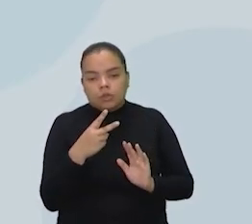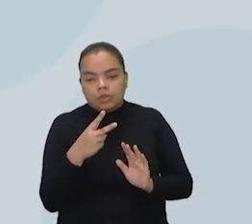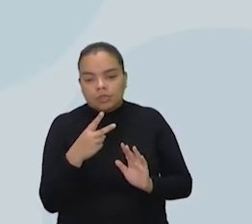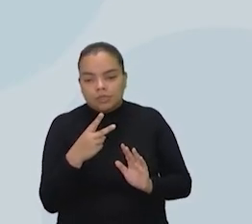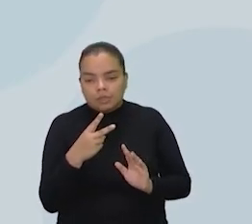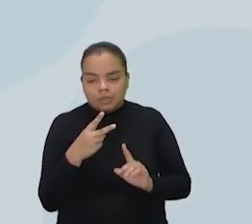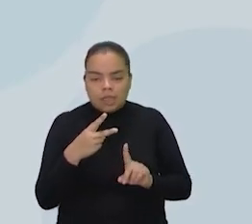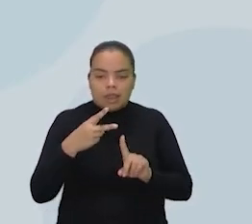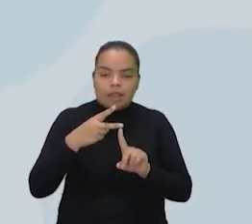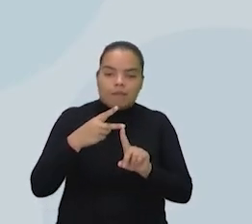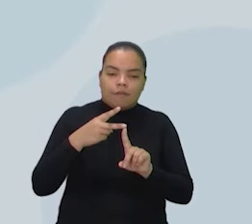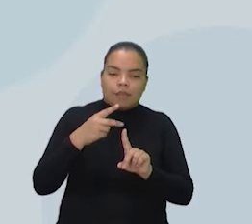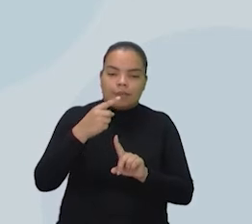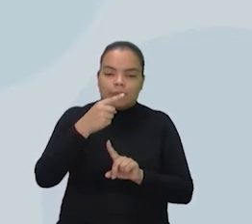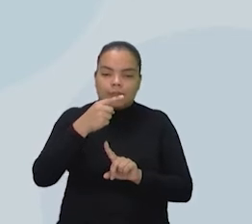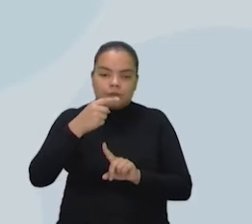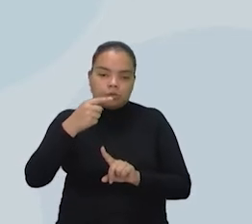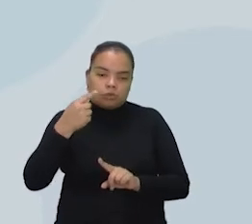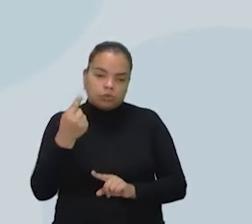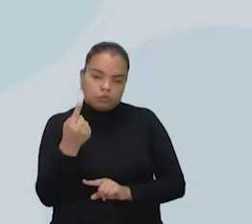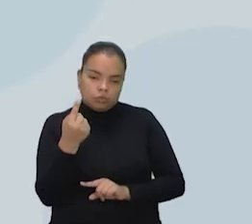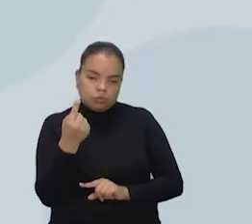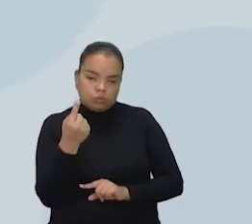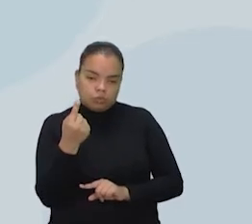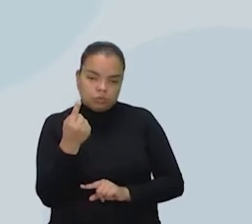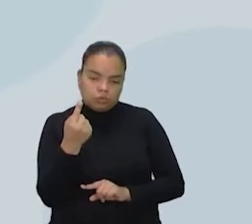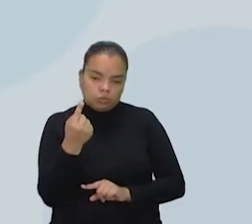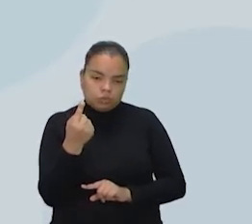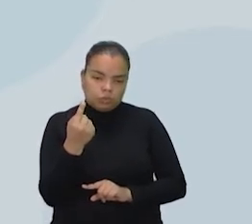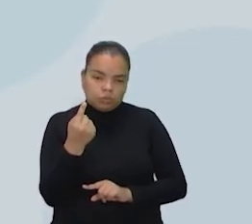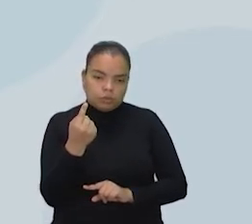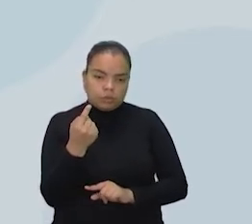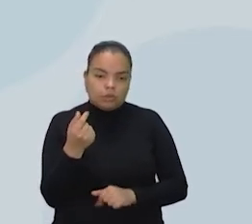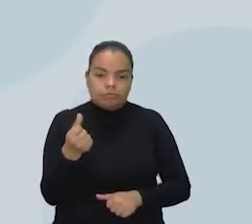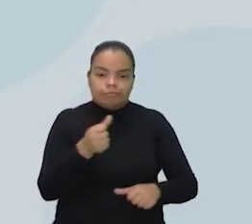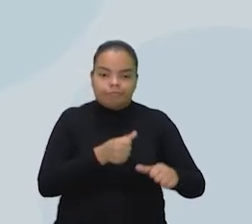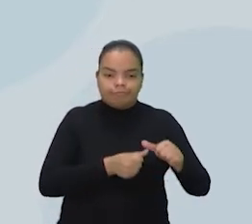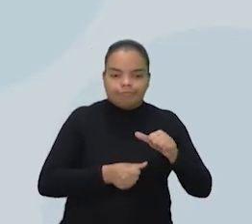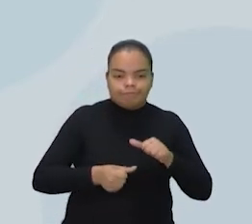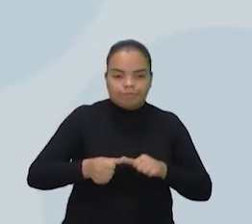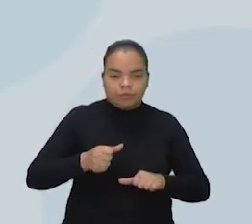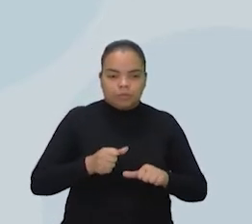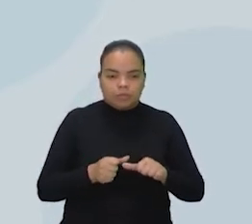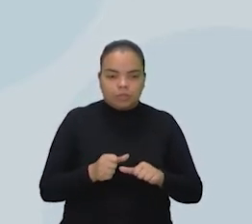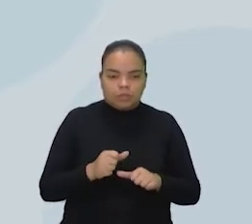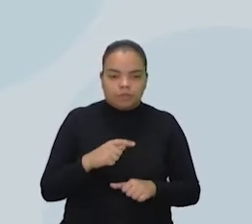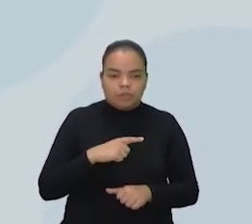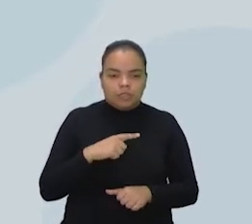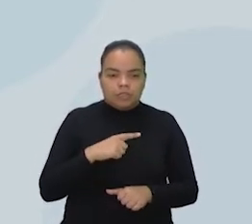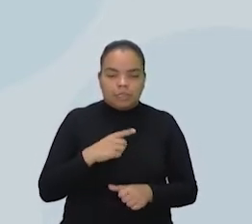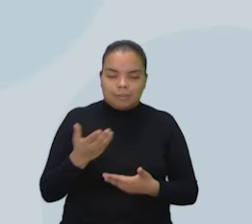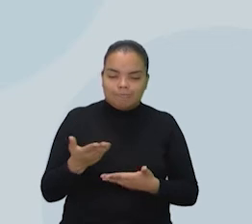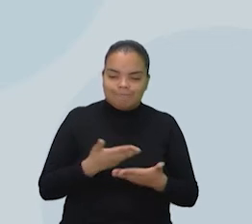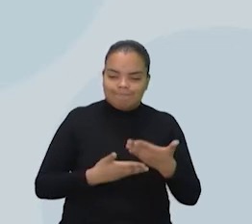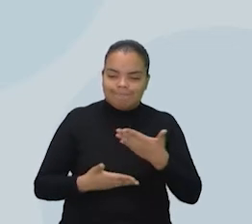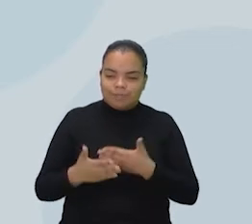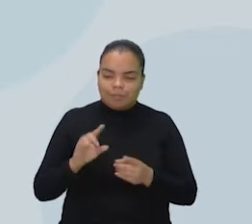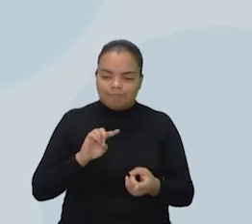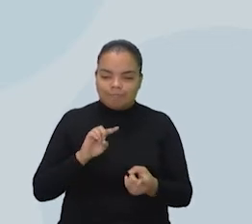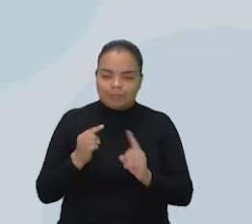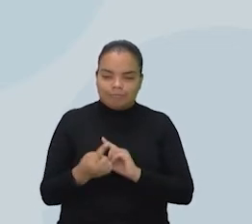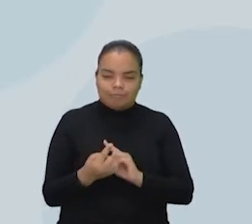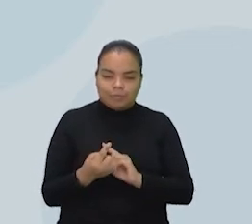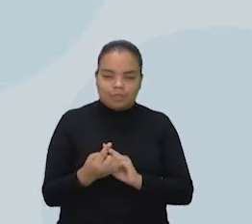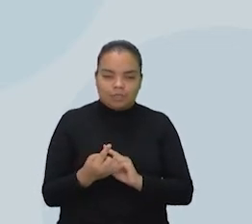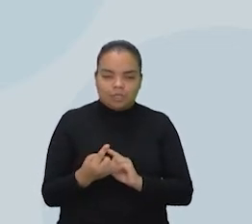menos 1, quando o expoente é negativo, isso indica inverso, né? Então, significa que você tem que inverter. Isso é a mesma coisa que